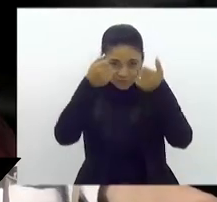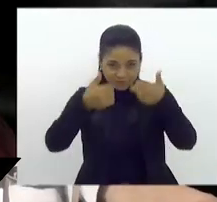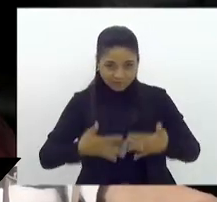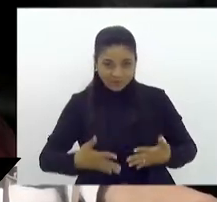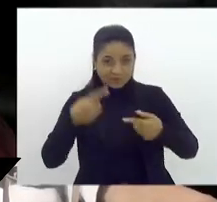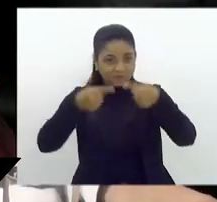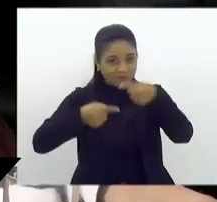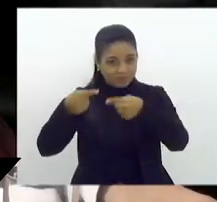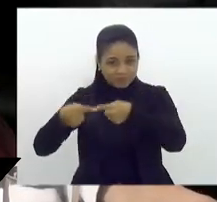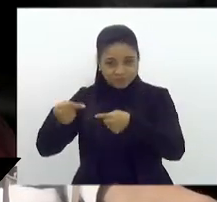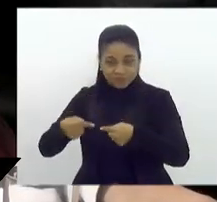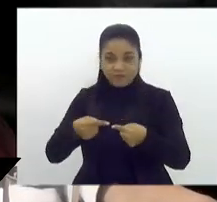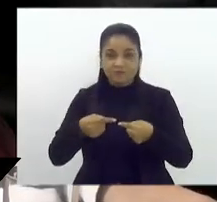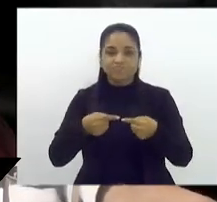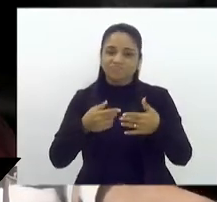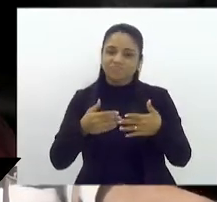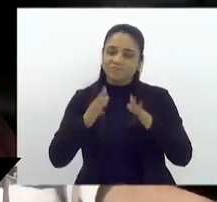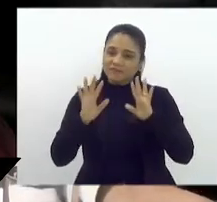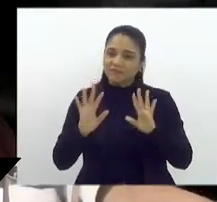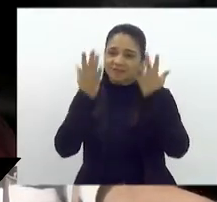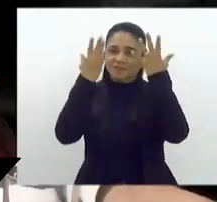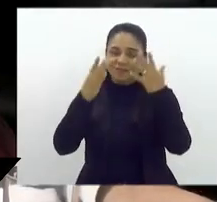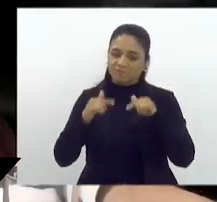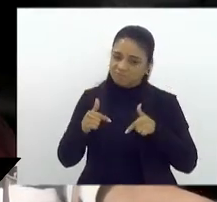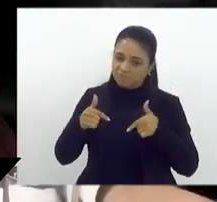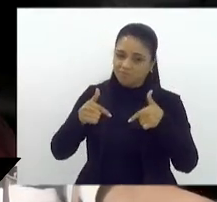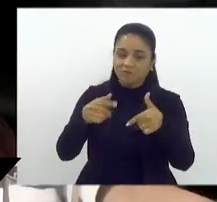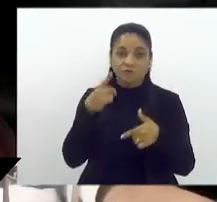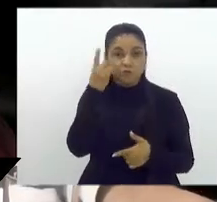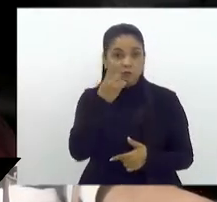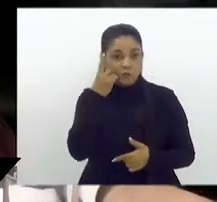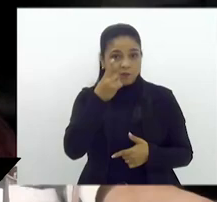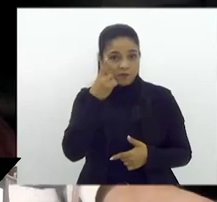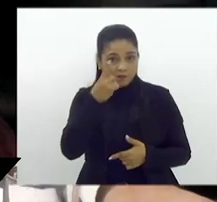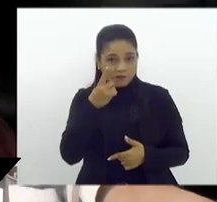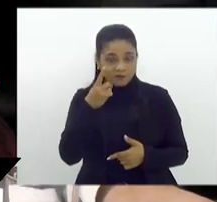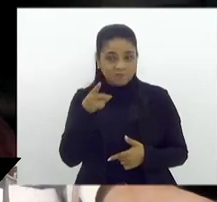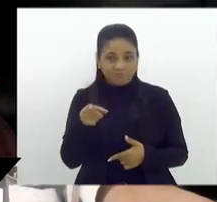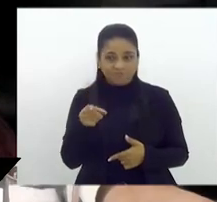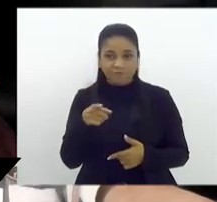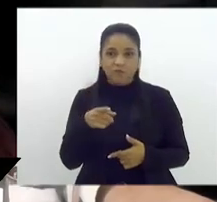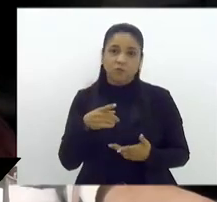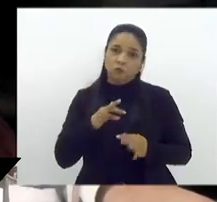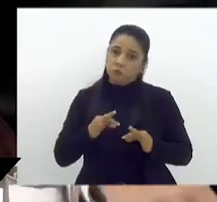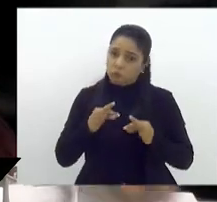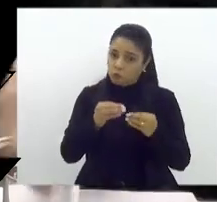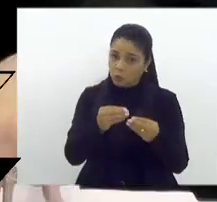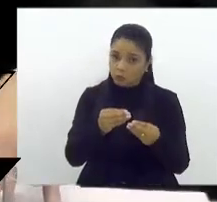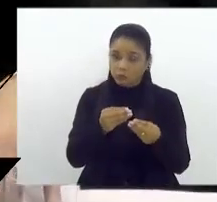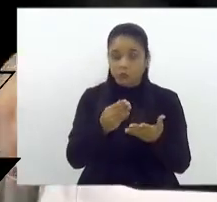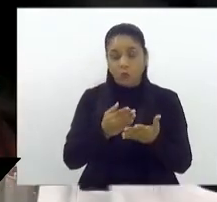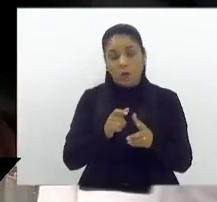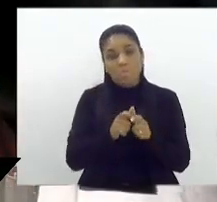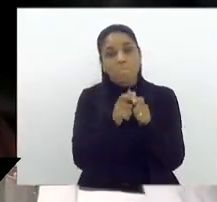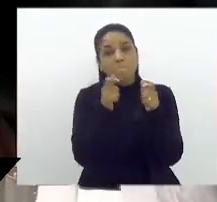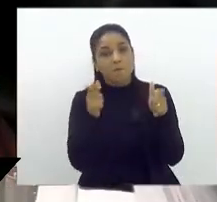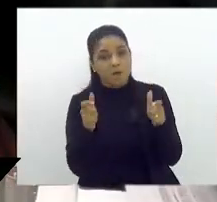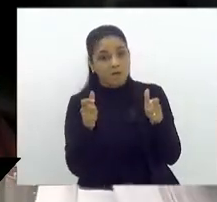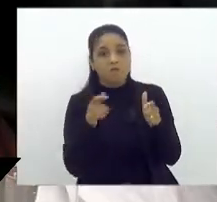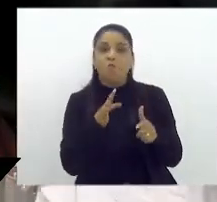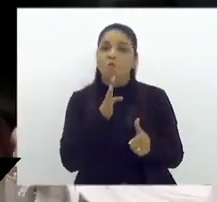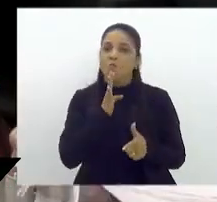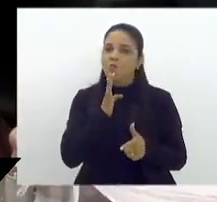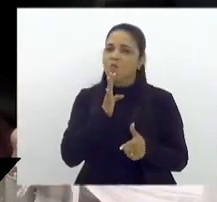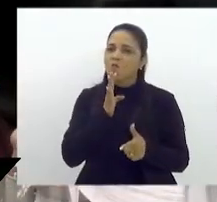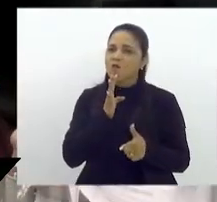aqui saudar a iniciativa do deputado. Todos, bom, pelo menos a maioria das pessoas certamente